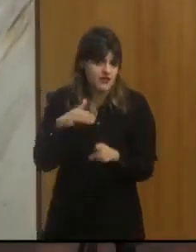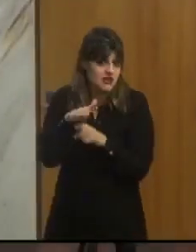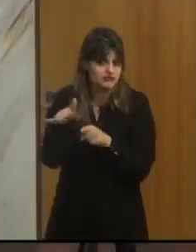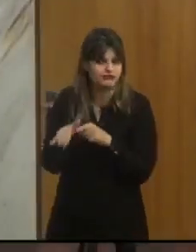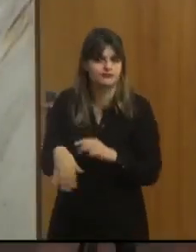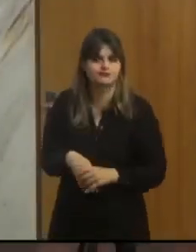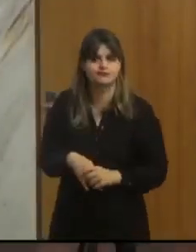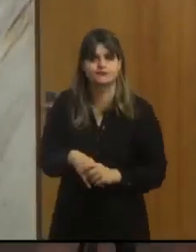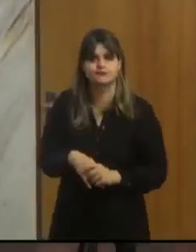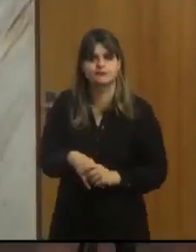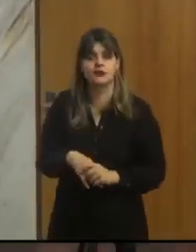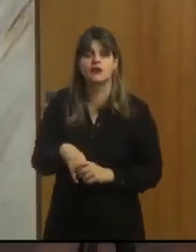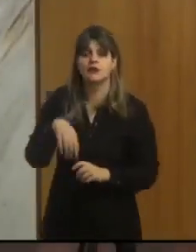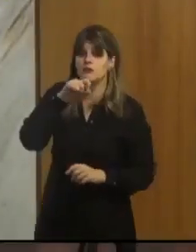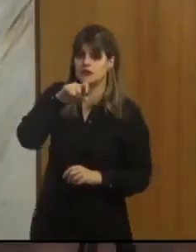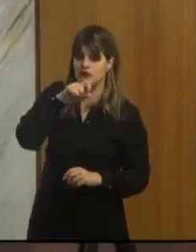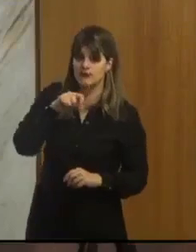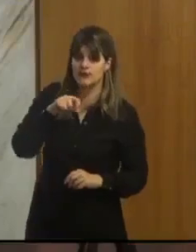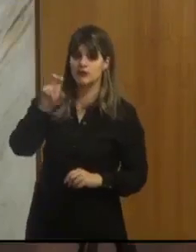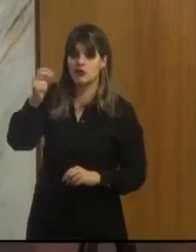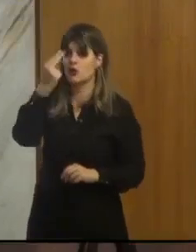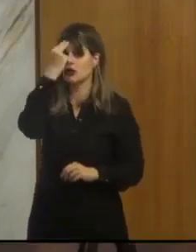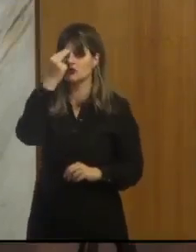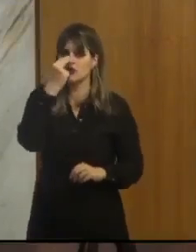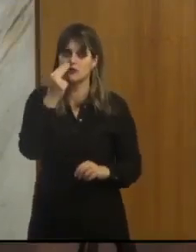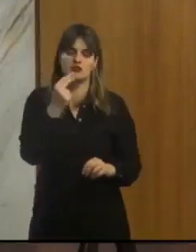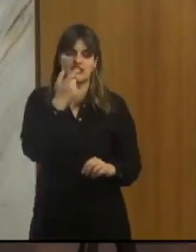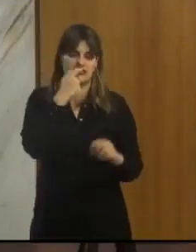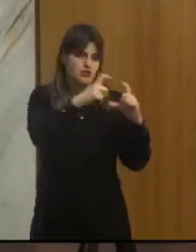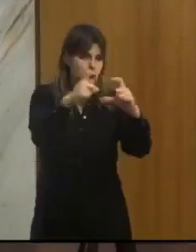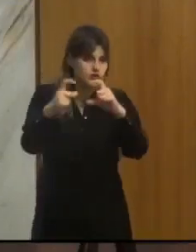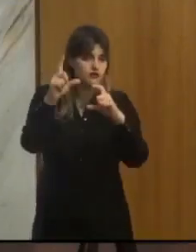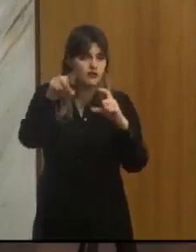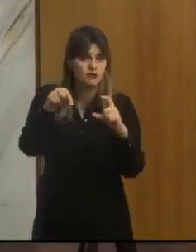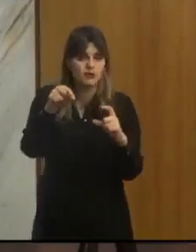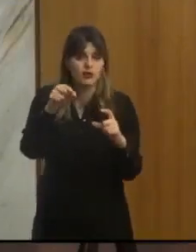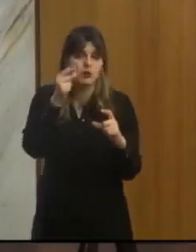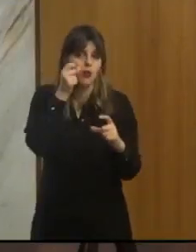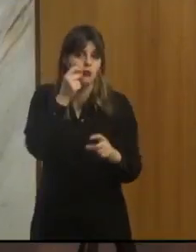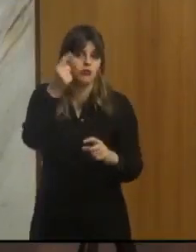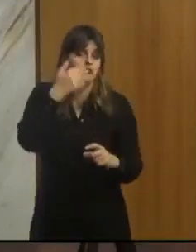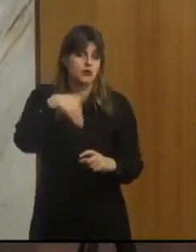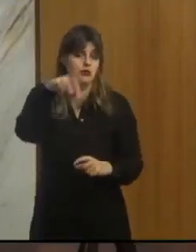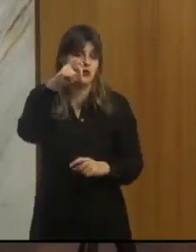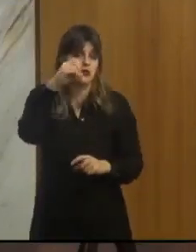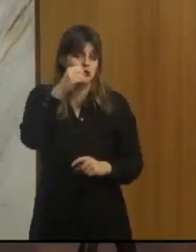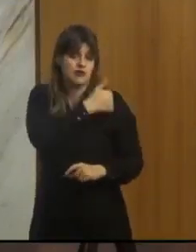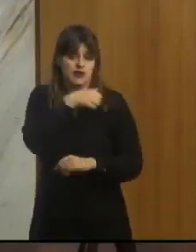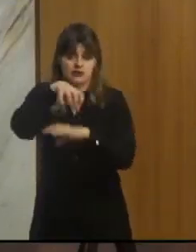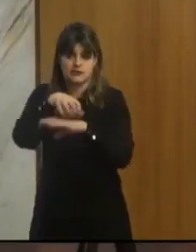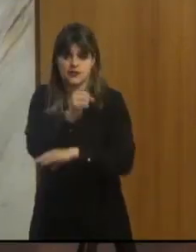azulejos. Provavelmente, ou o castelo também teria azulejos. Um senhor de 80 anos, que tem uma casa junto ao